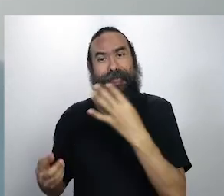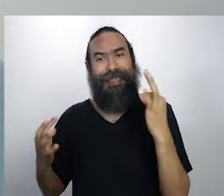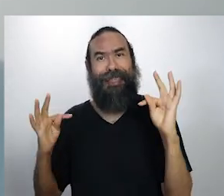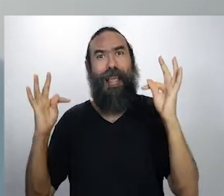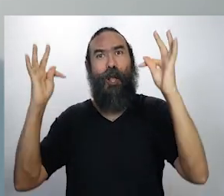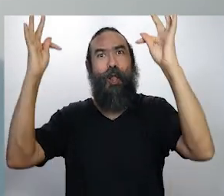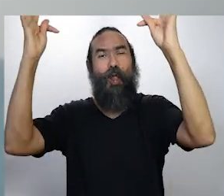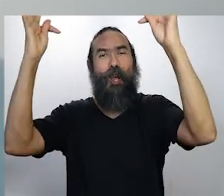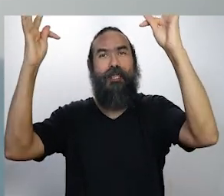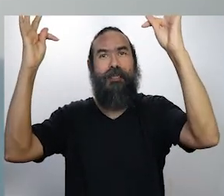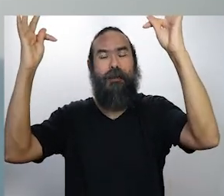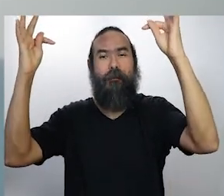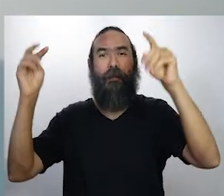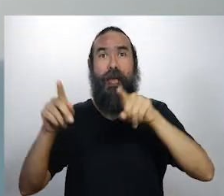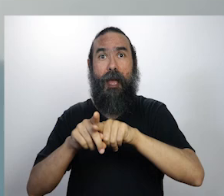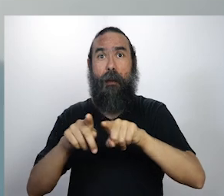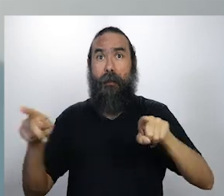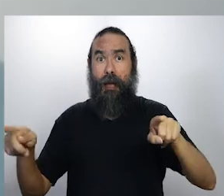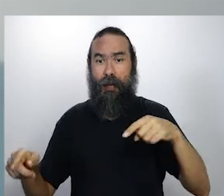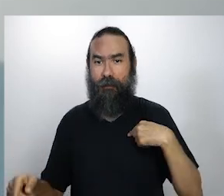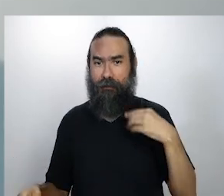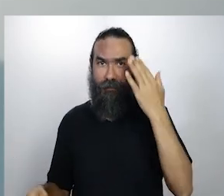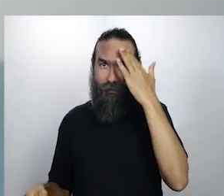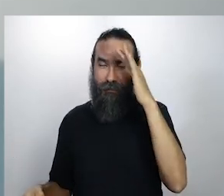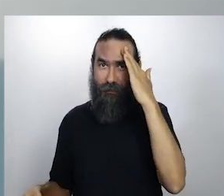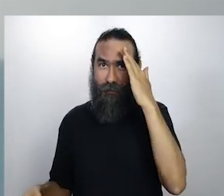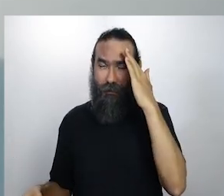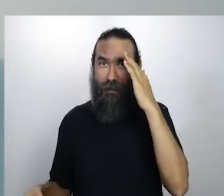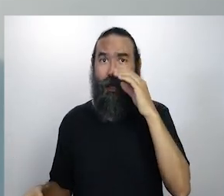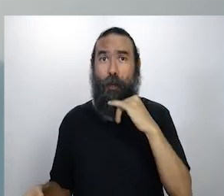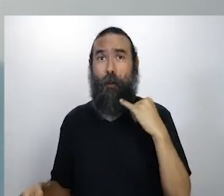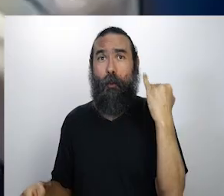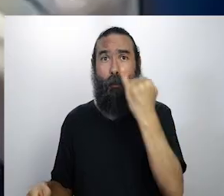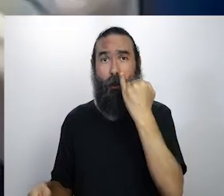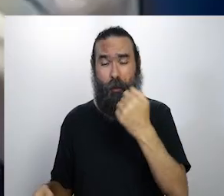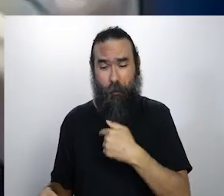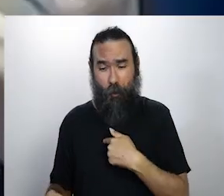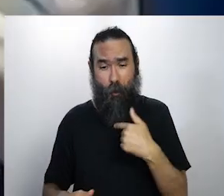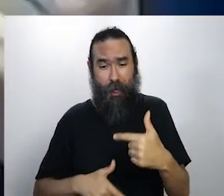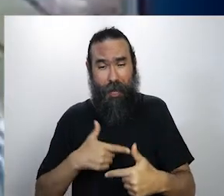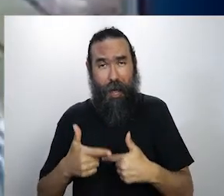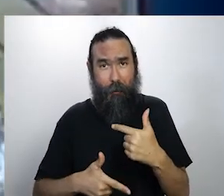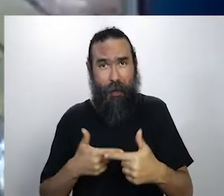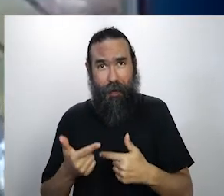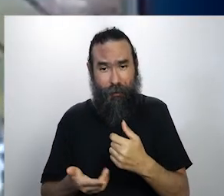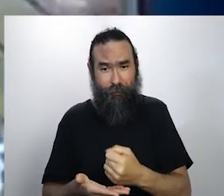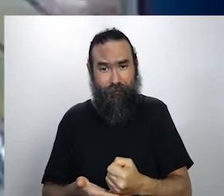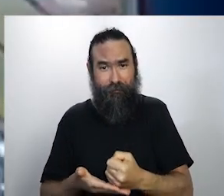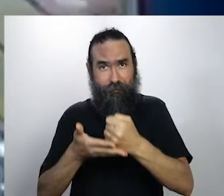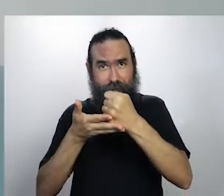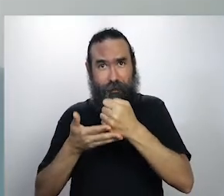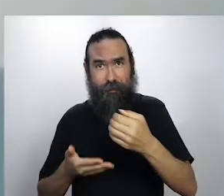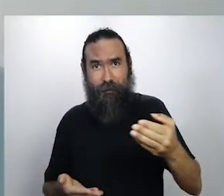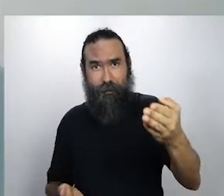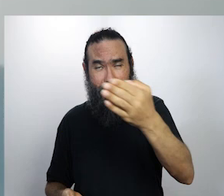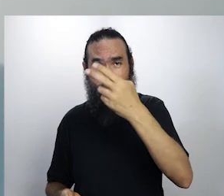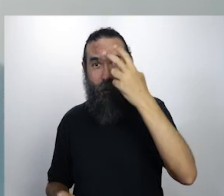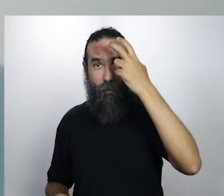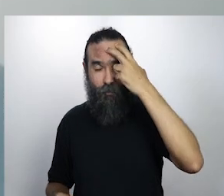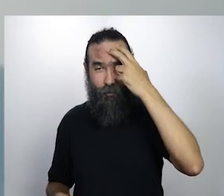que nós temos um papel muito, muito importante nesse trabalho, que a cada dia se torna